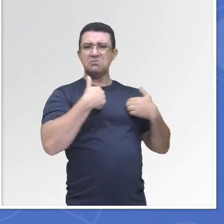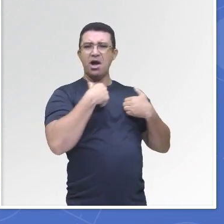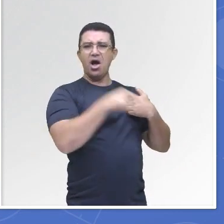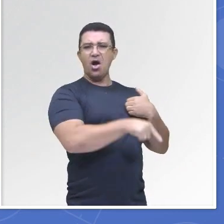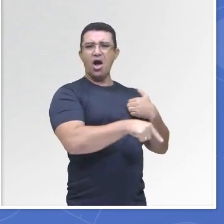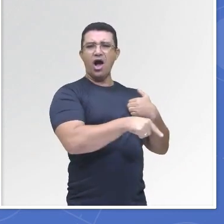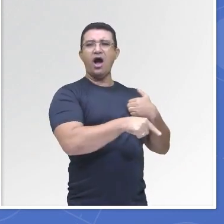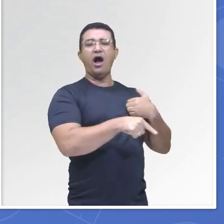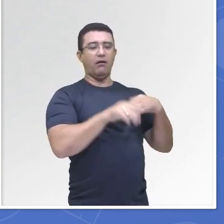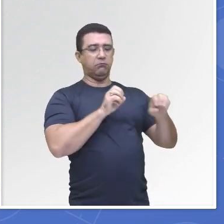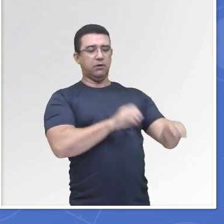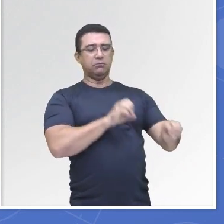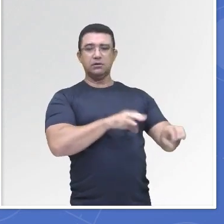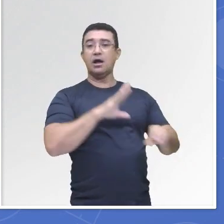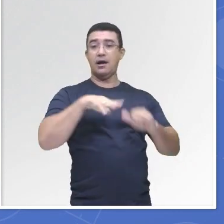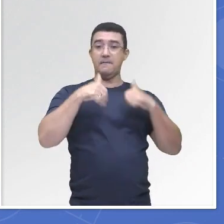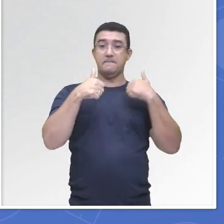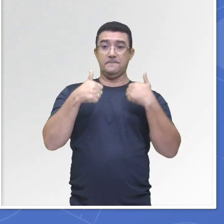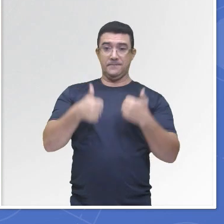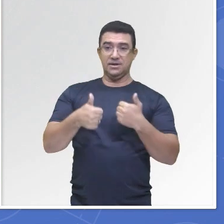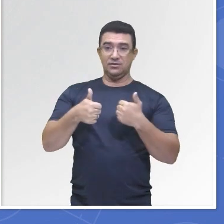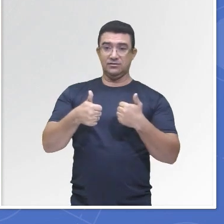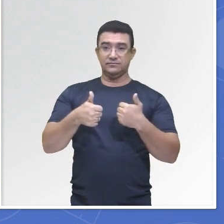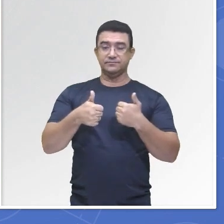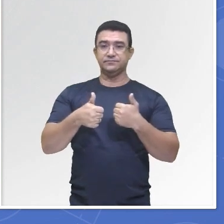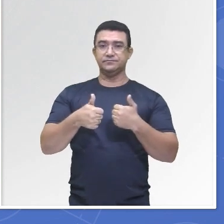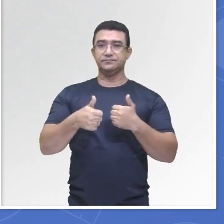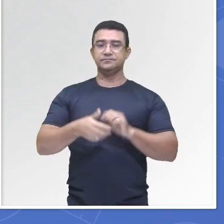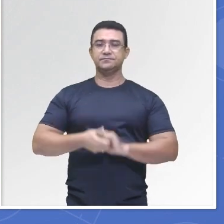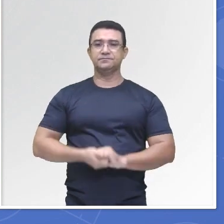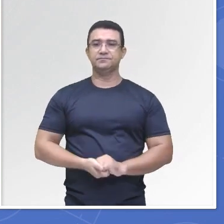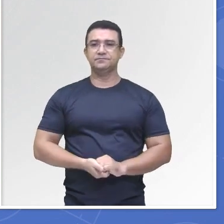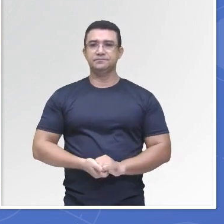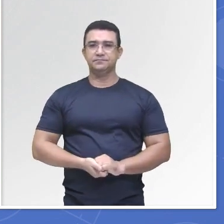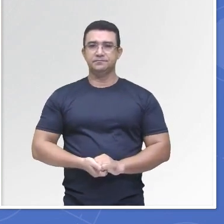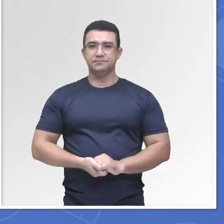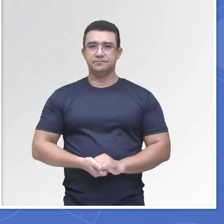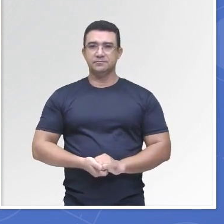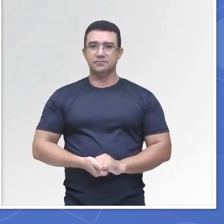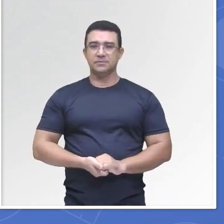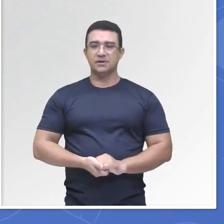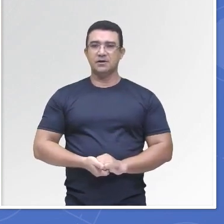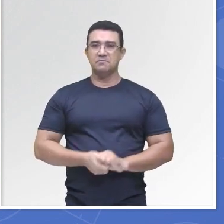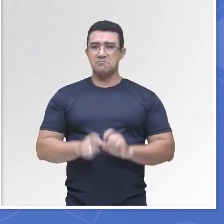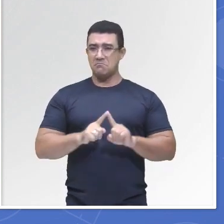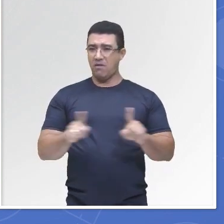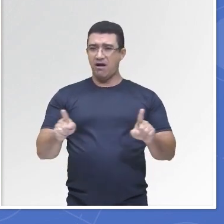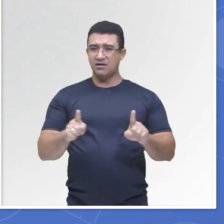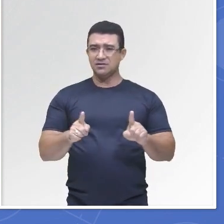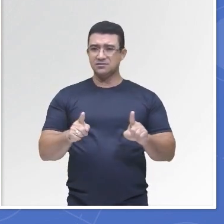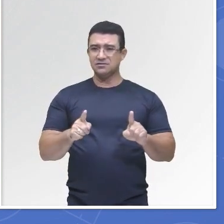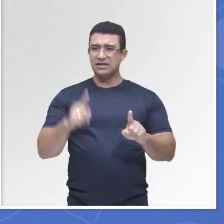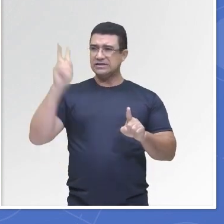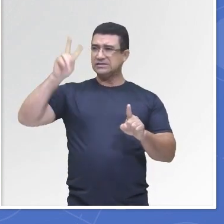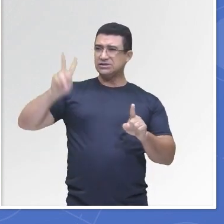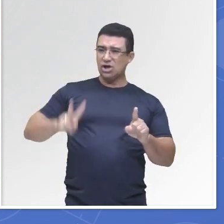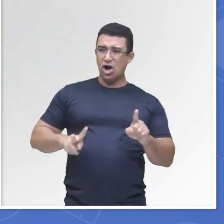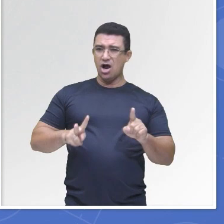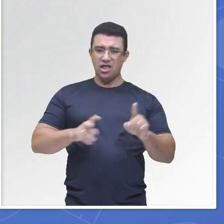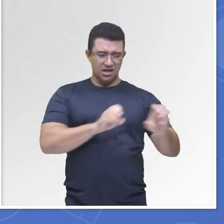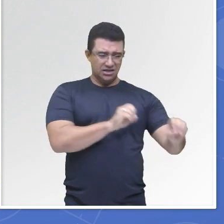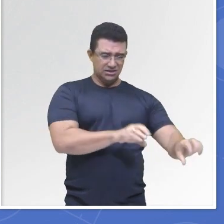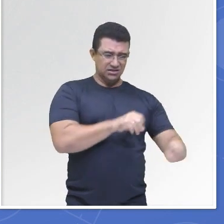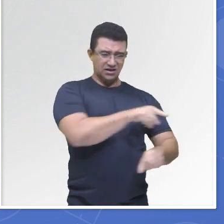de tantos avanços aí, principalmente nas áreas das ciências humanas, a gente sabe que não existe essa história de civilizar,